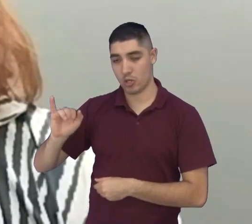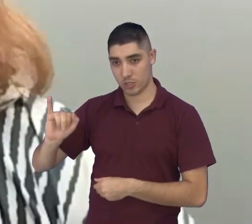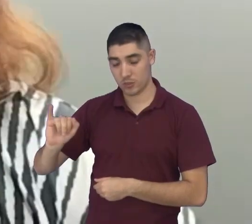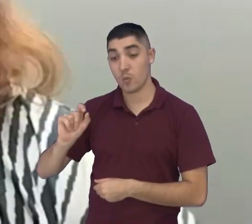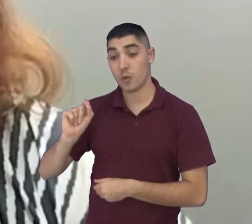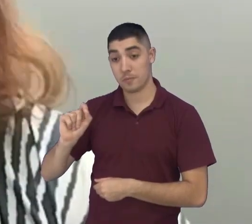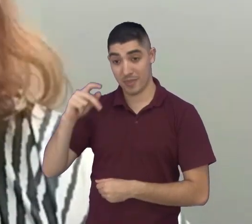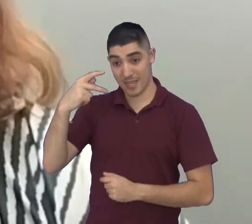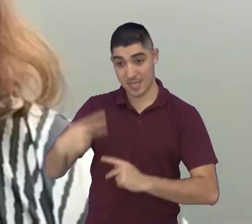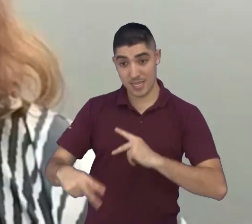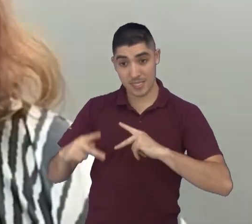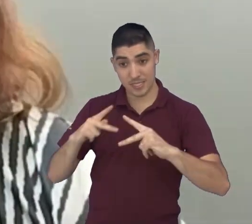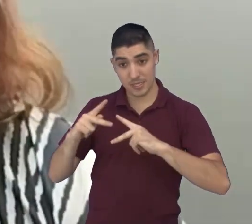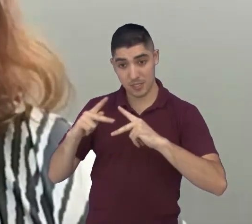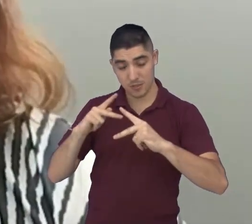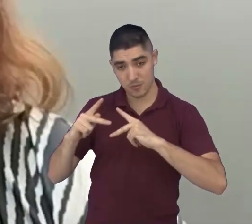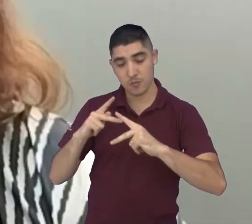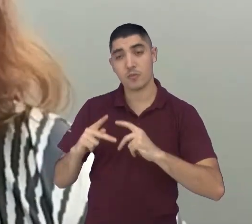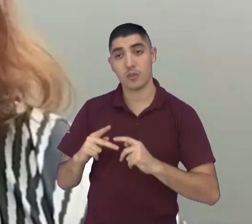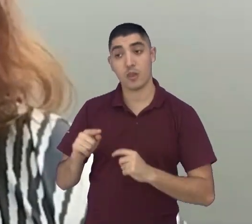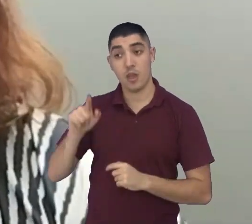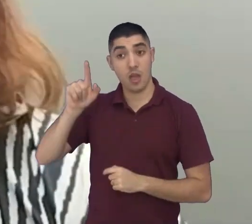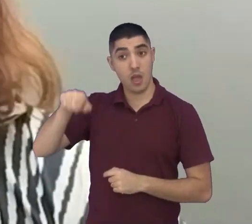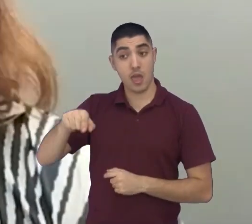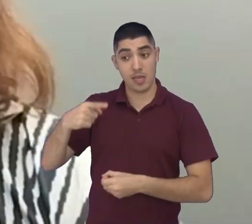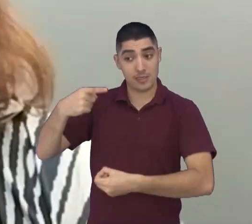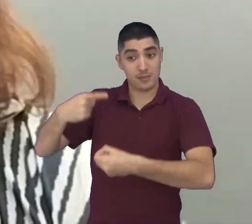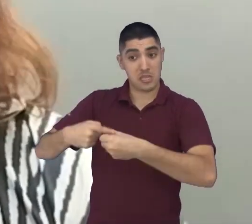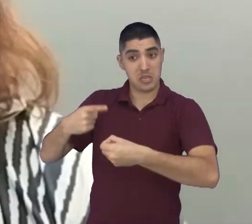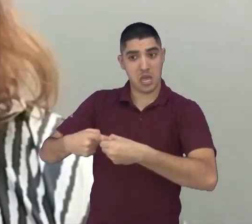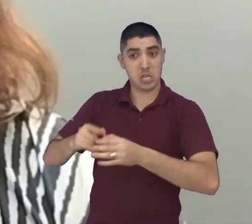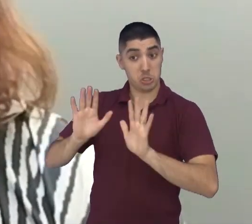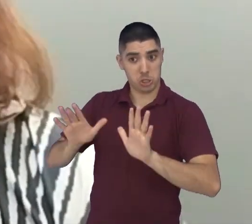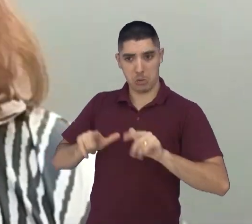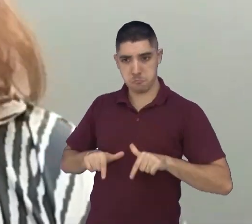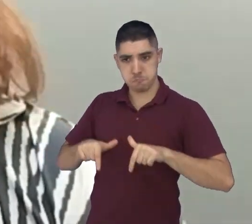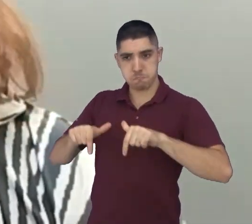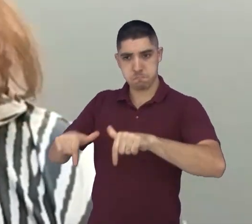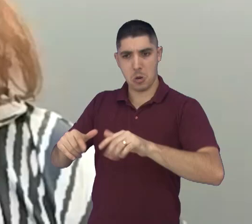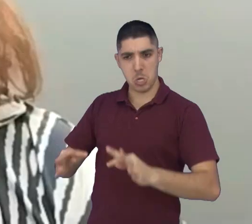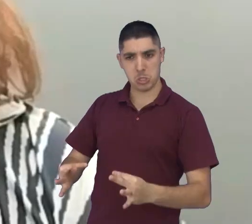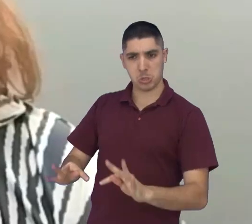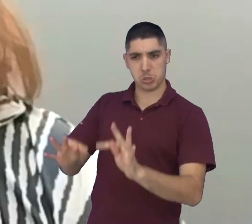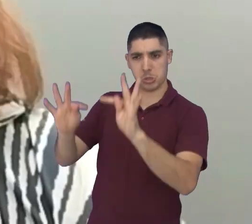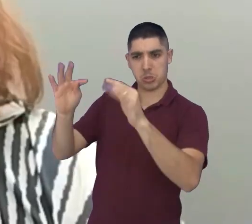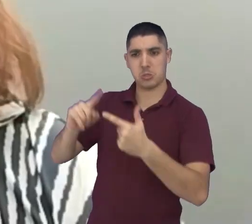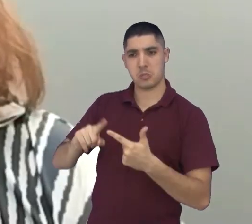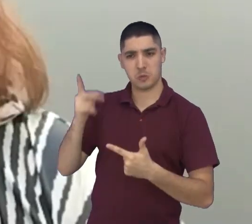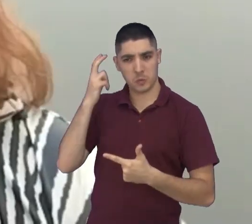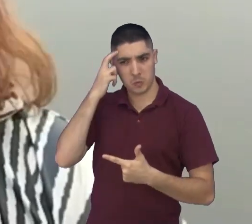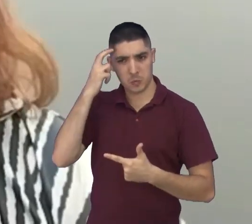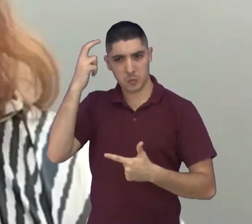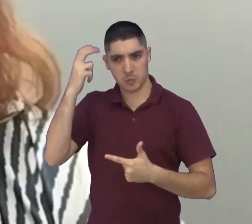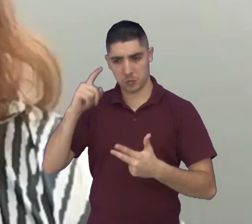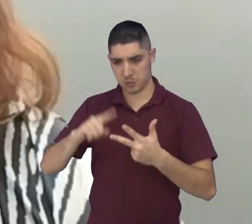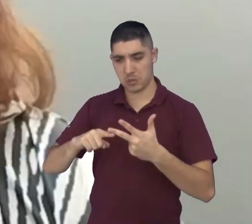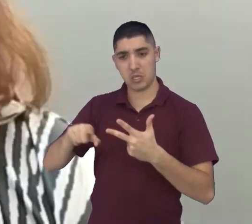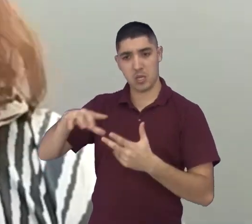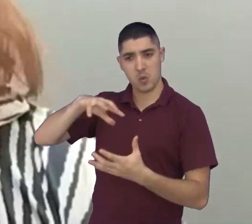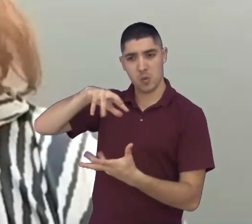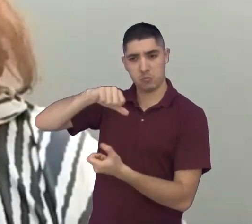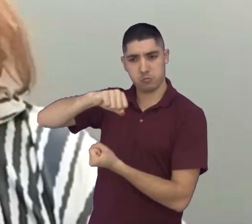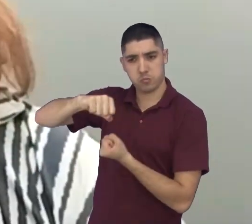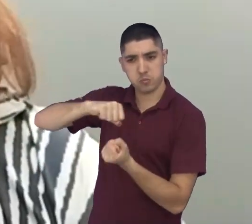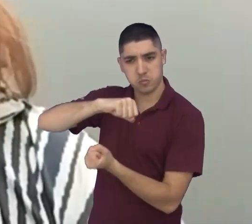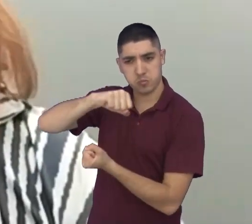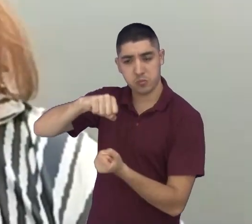é categorizada como uma cidade tecnológica, inteligente, sustentável, ela chegou a